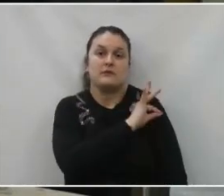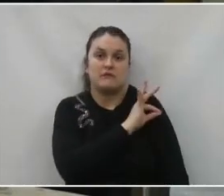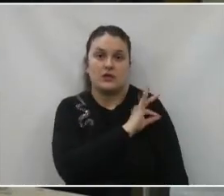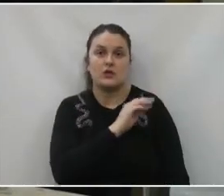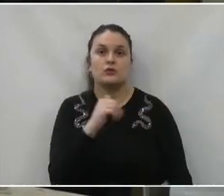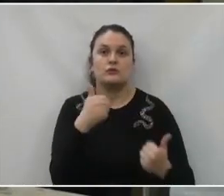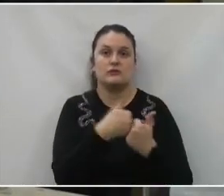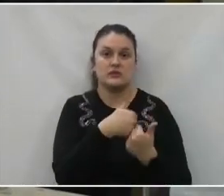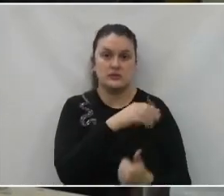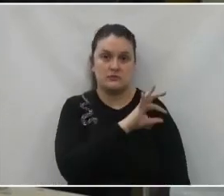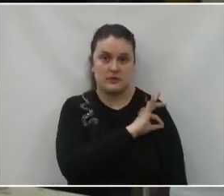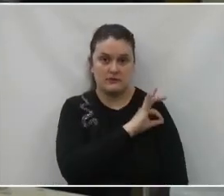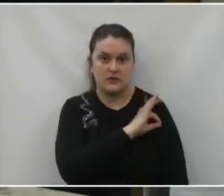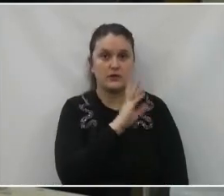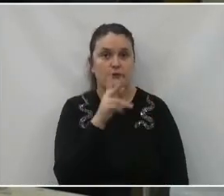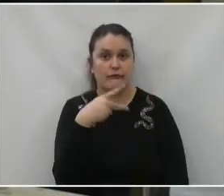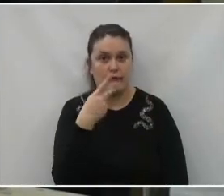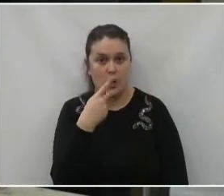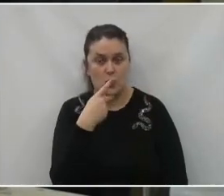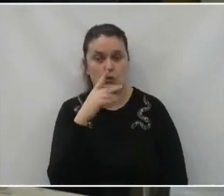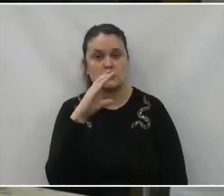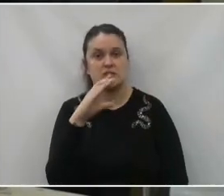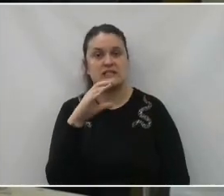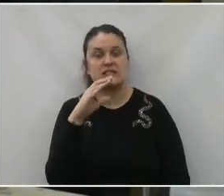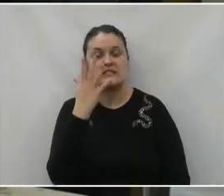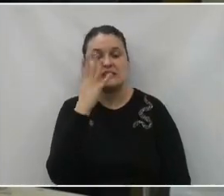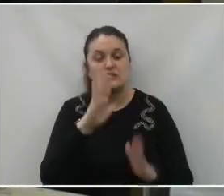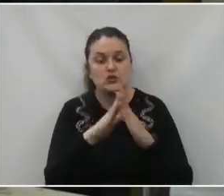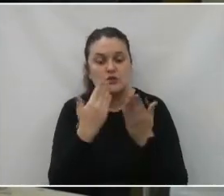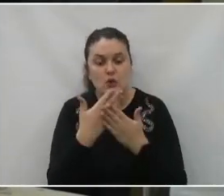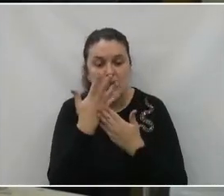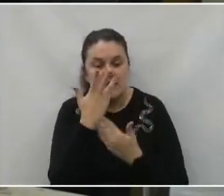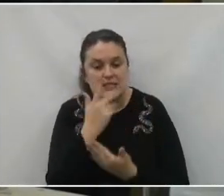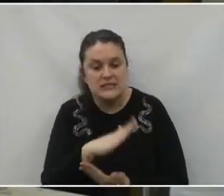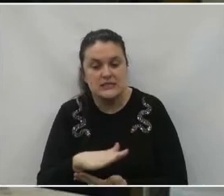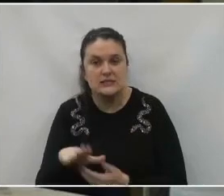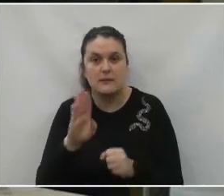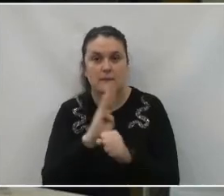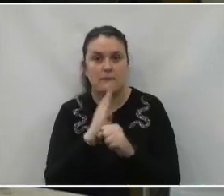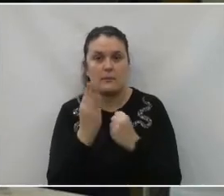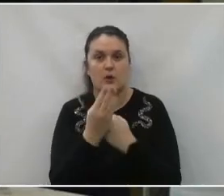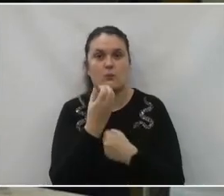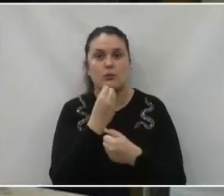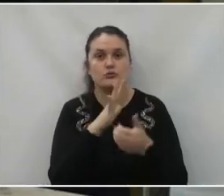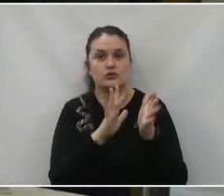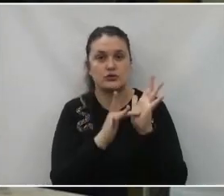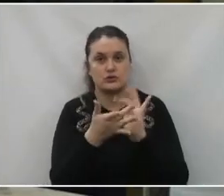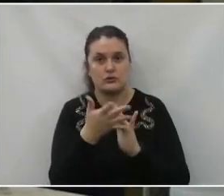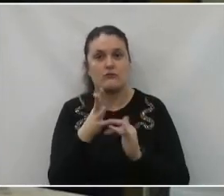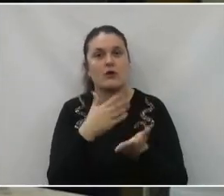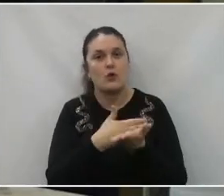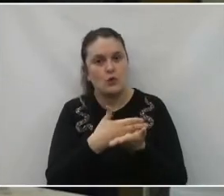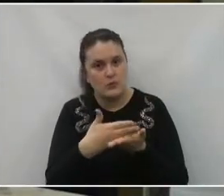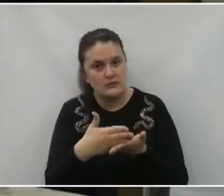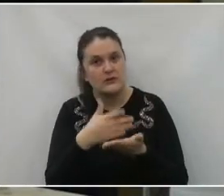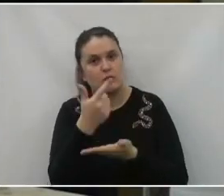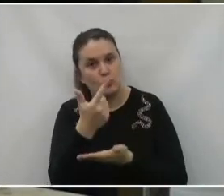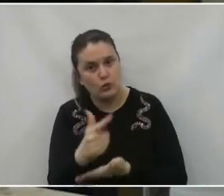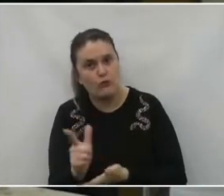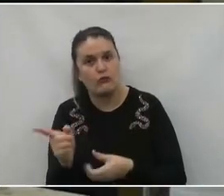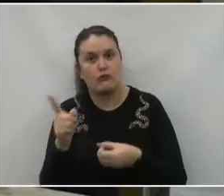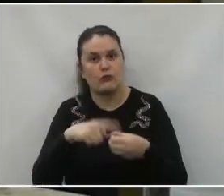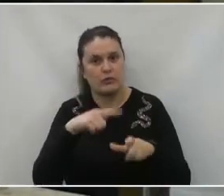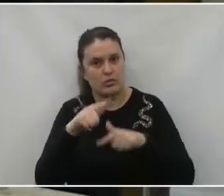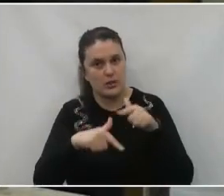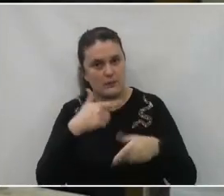vice-prefeito sobre o Centro de Educação Infantil do Bom Jesus, que no mês de julho será dado a ordem de serviço, assim como